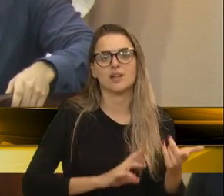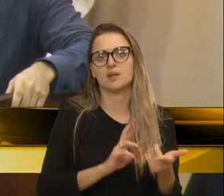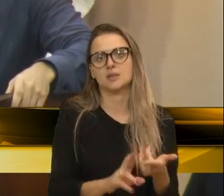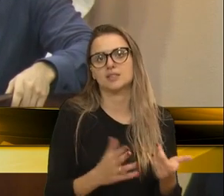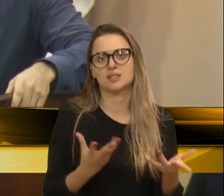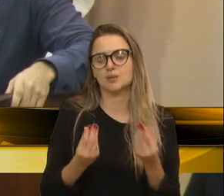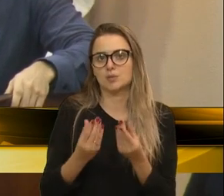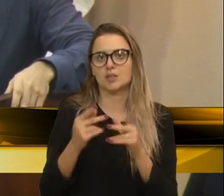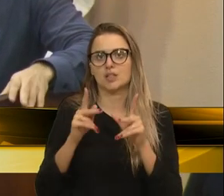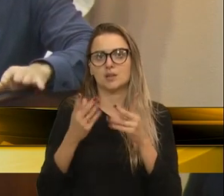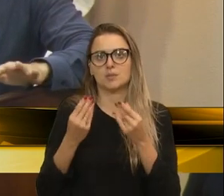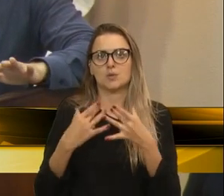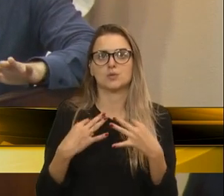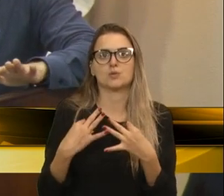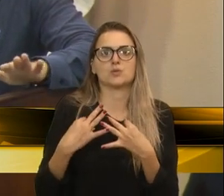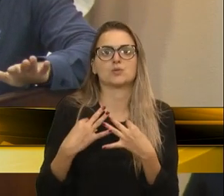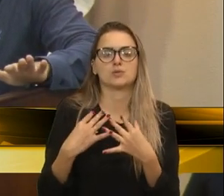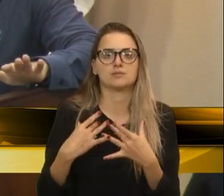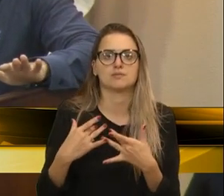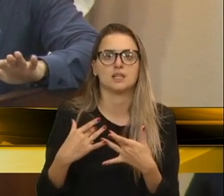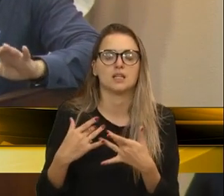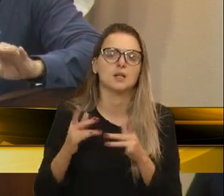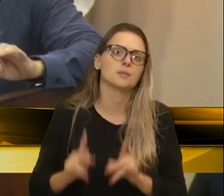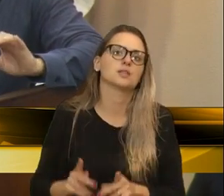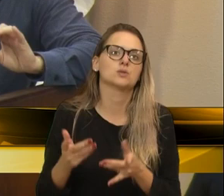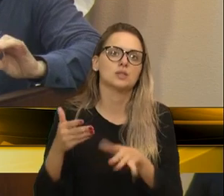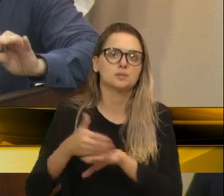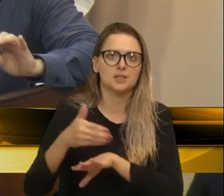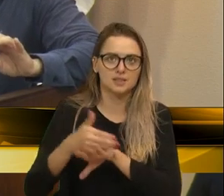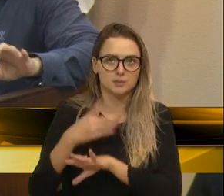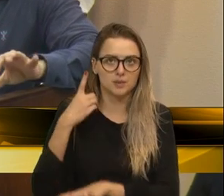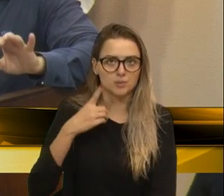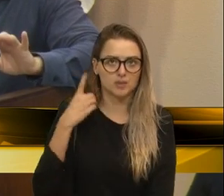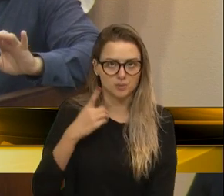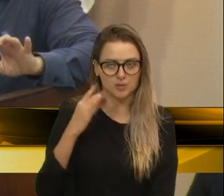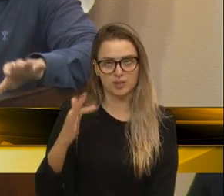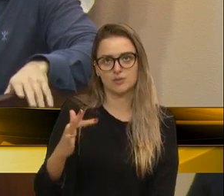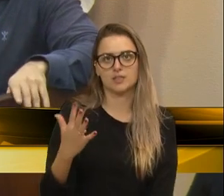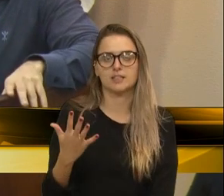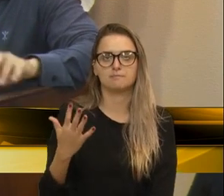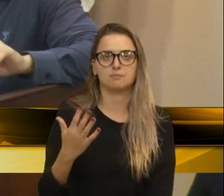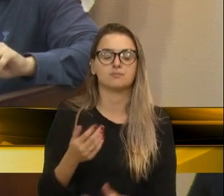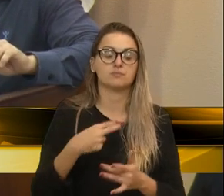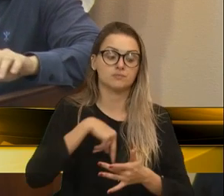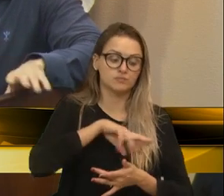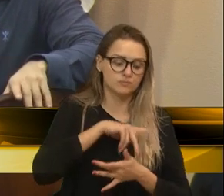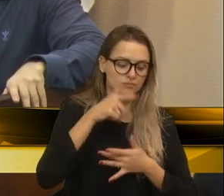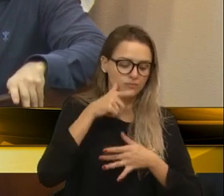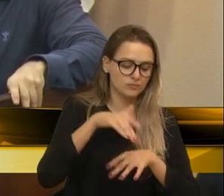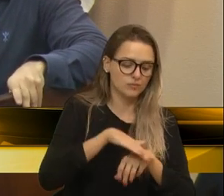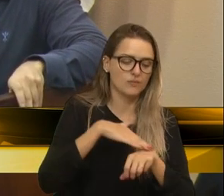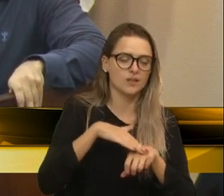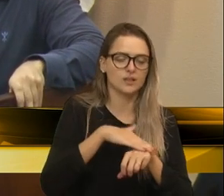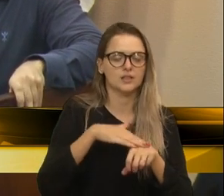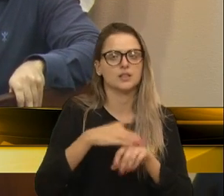representatividade. Mas nós conseguimos, através de grande diálogo, mostrar para os deputados